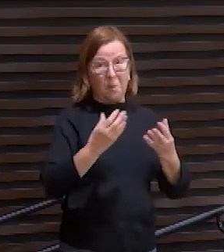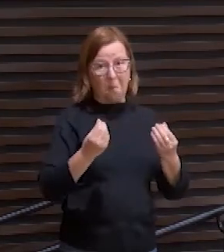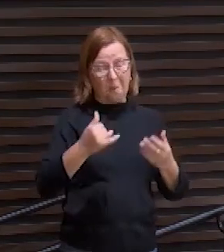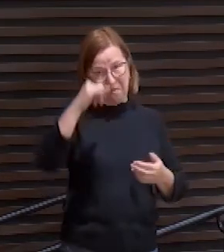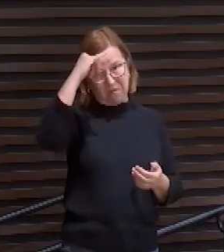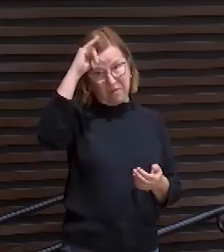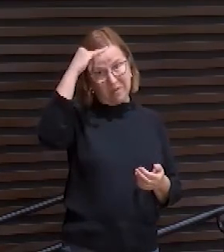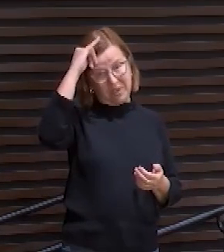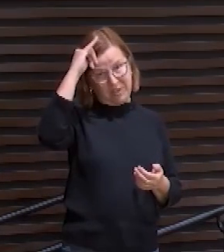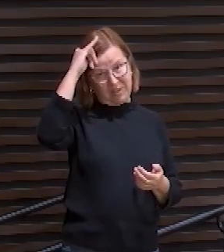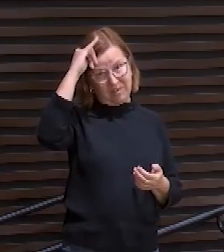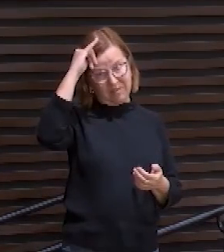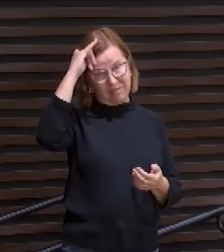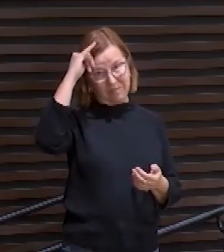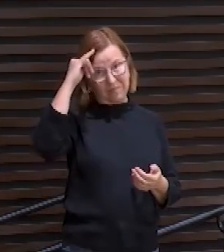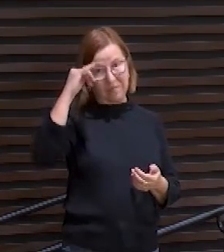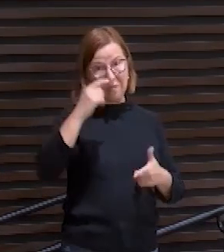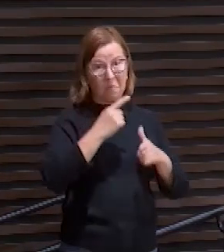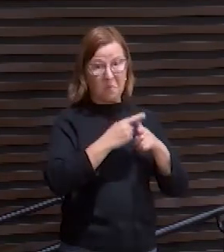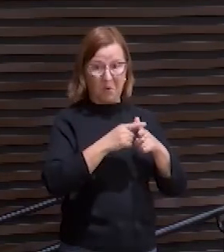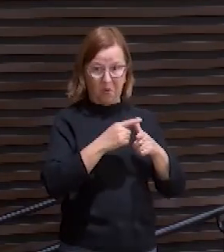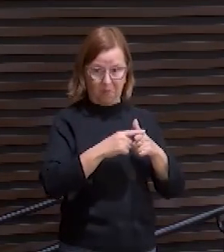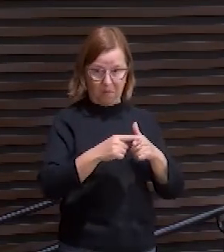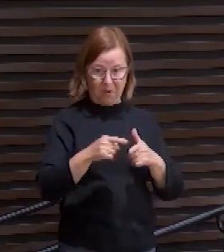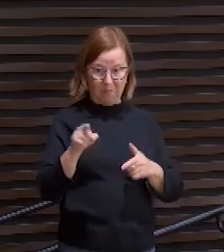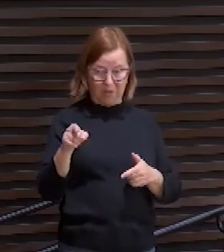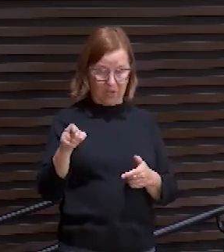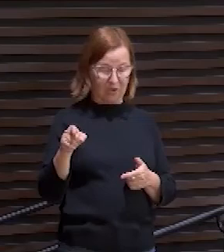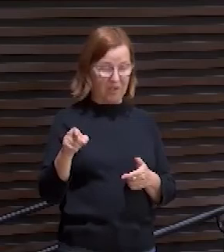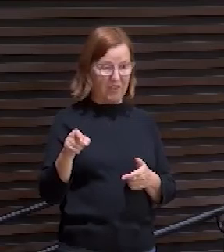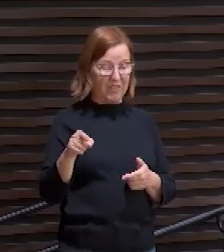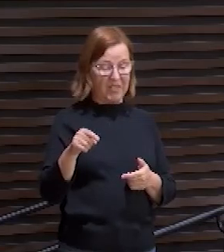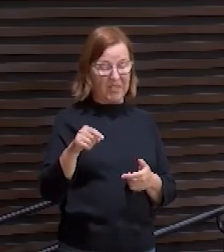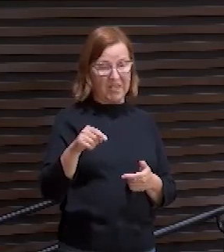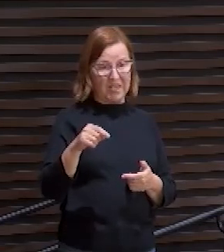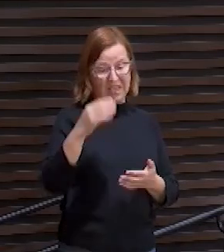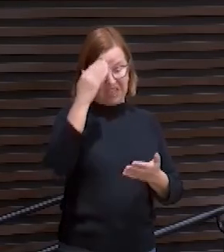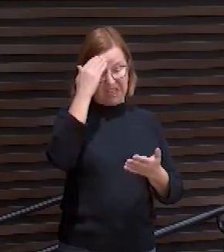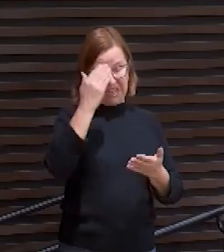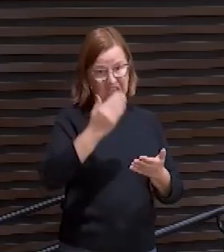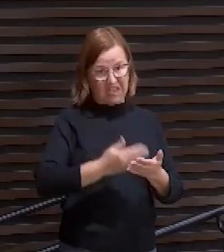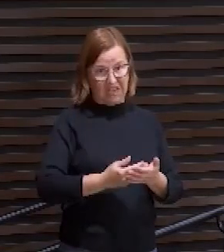do jovem rico foi acreditar na sua performance.